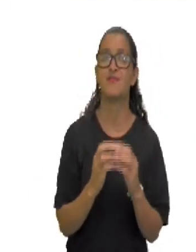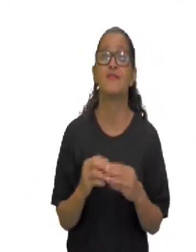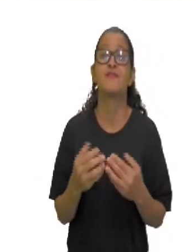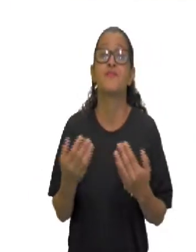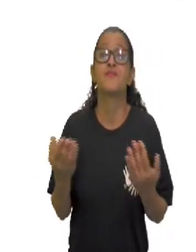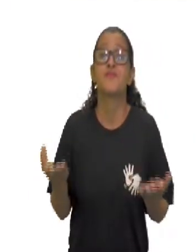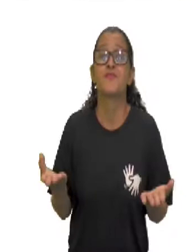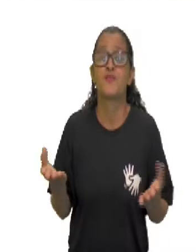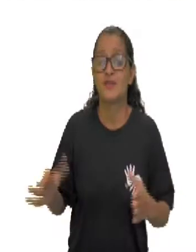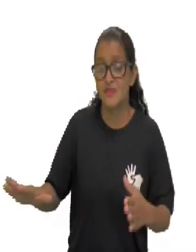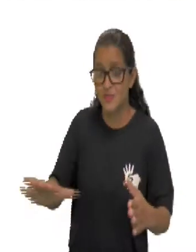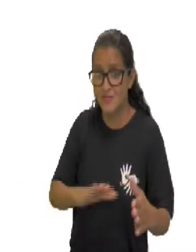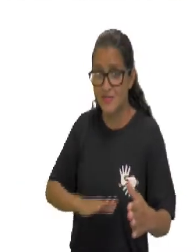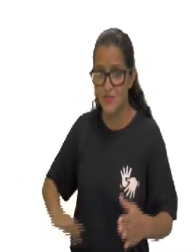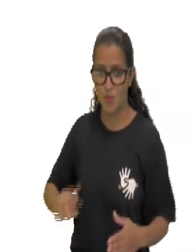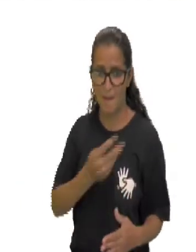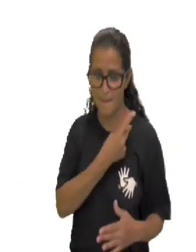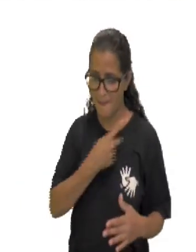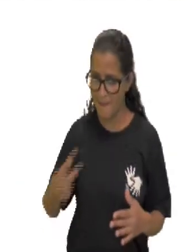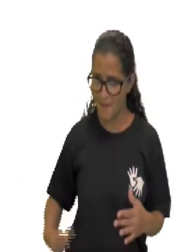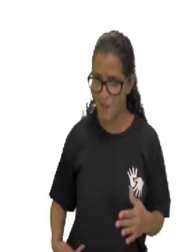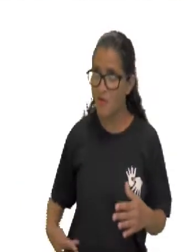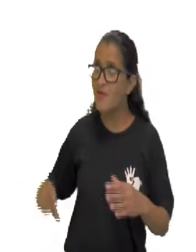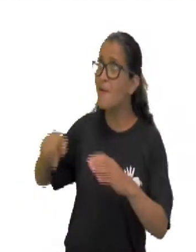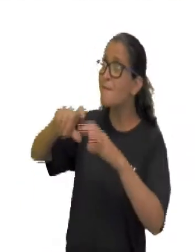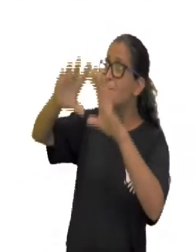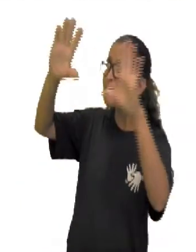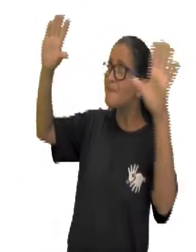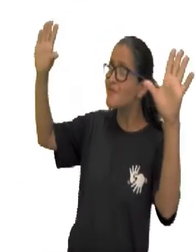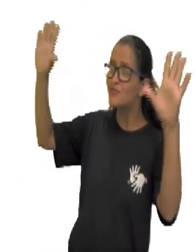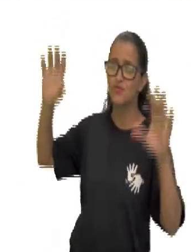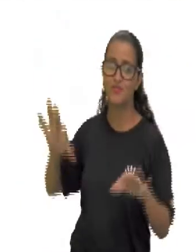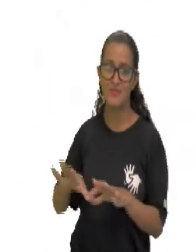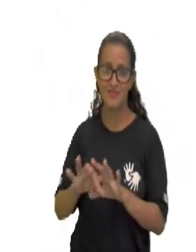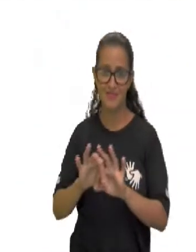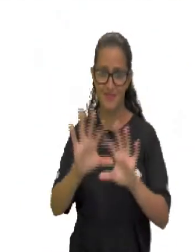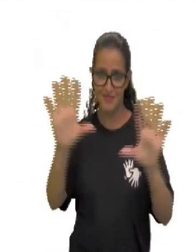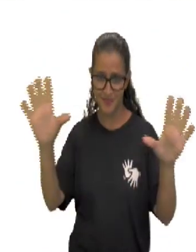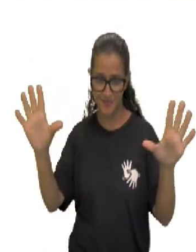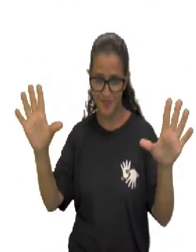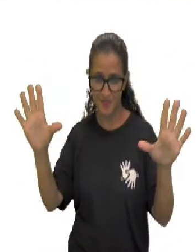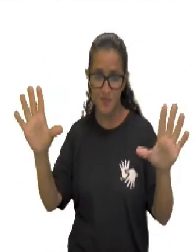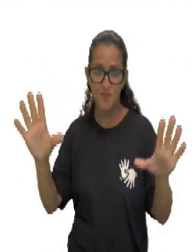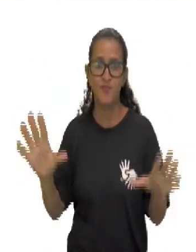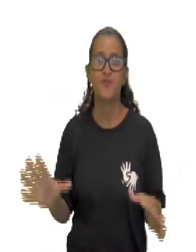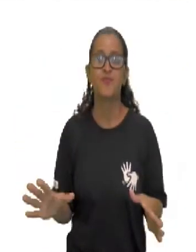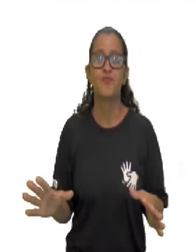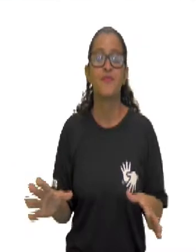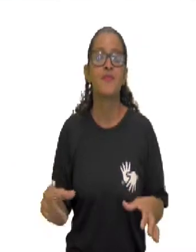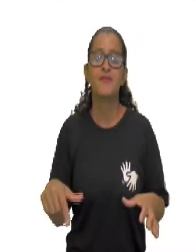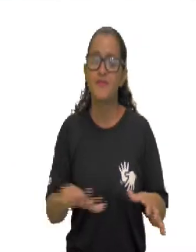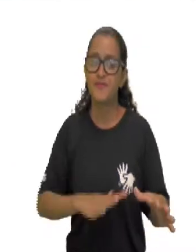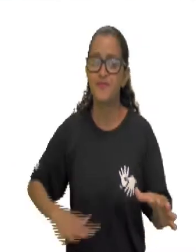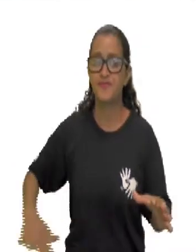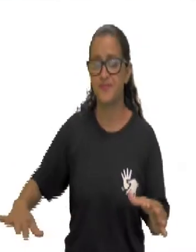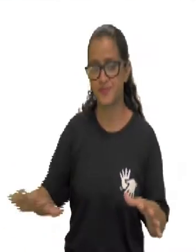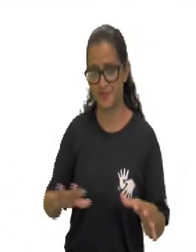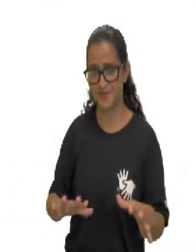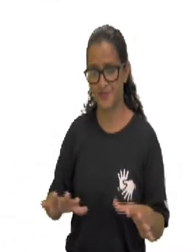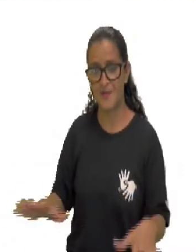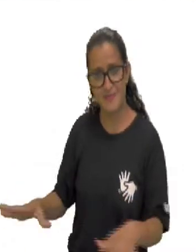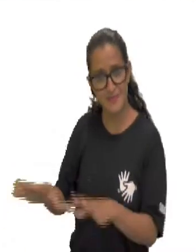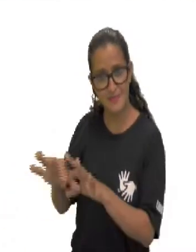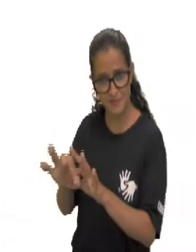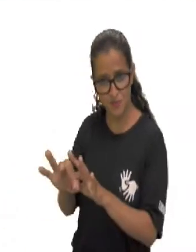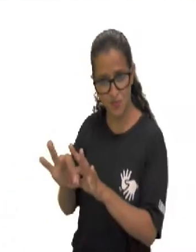enfim, espaço público aberto. E, na sua grande maioria, aquele espaço faz parte da